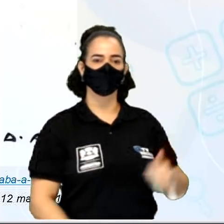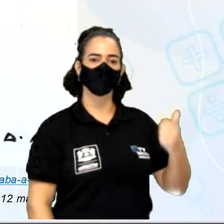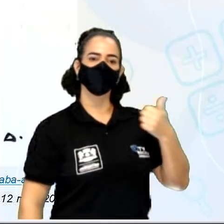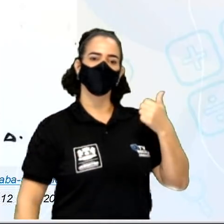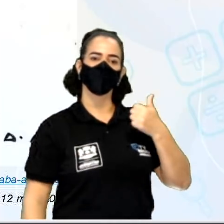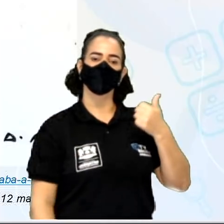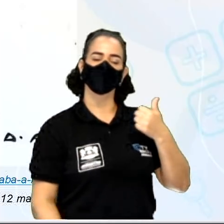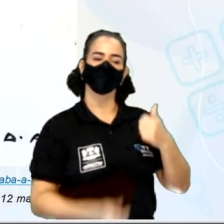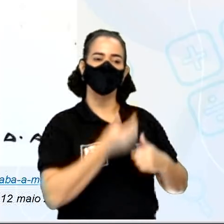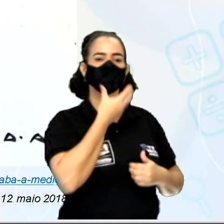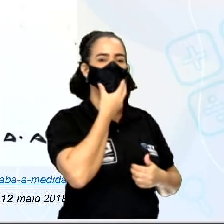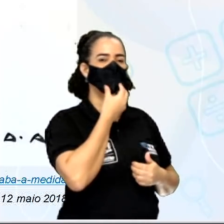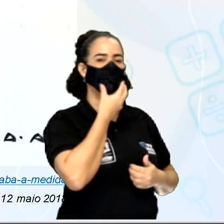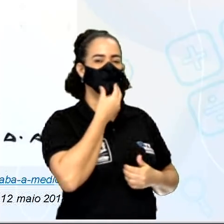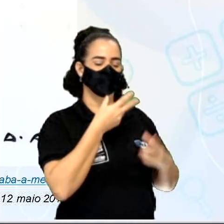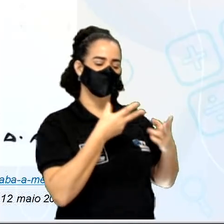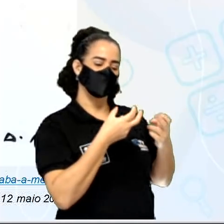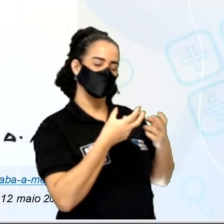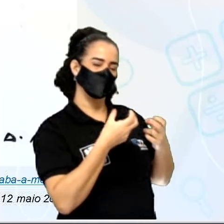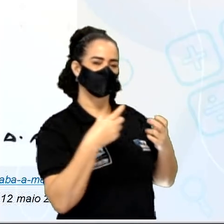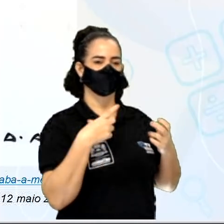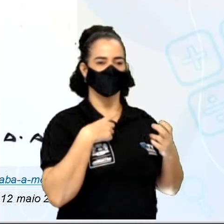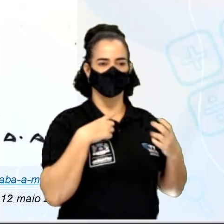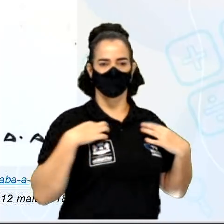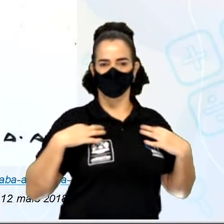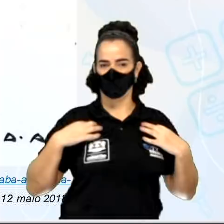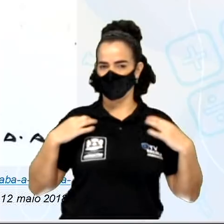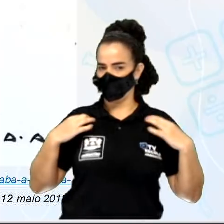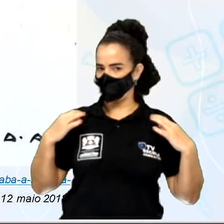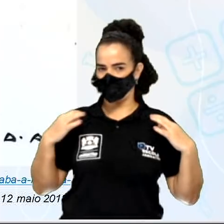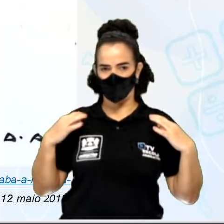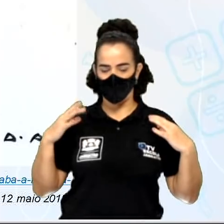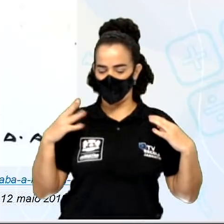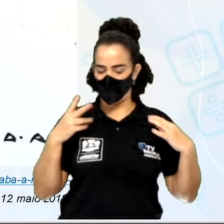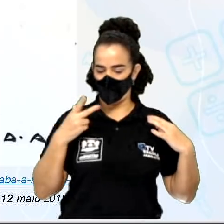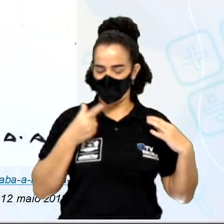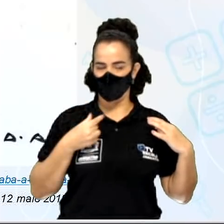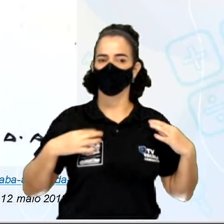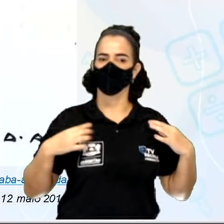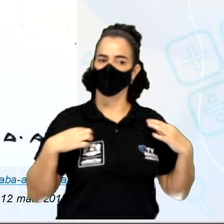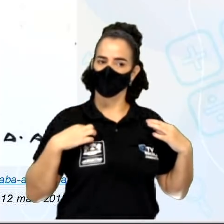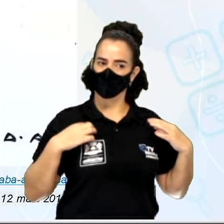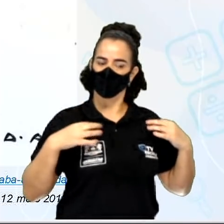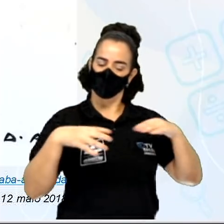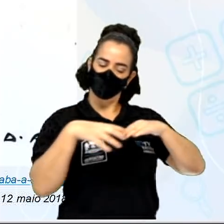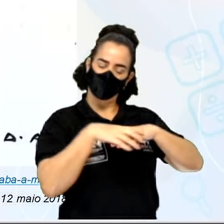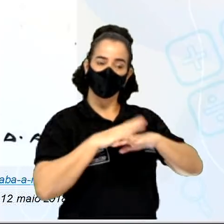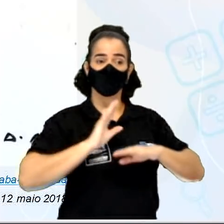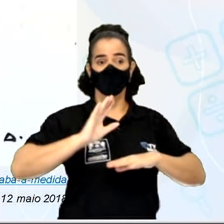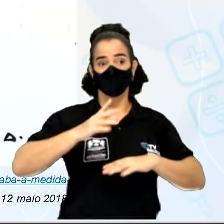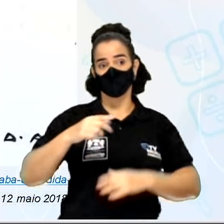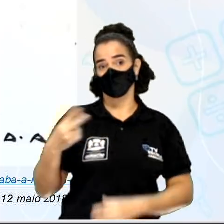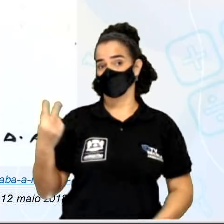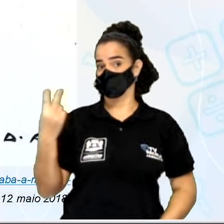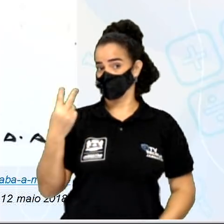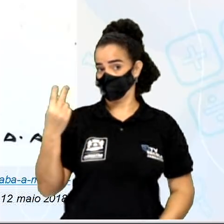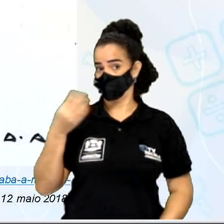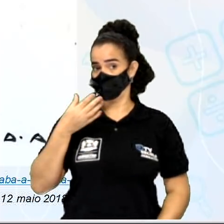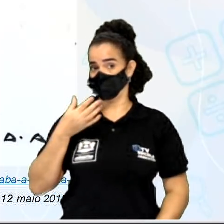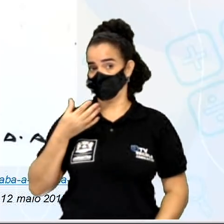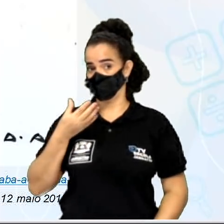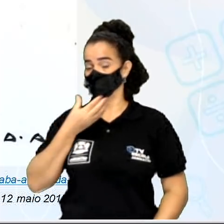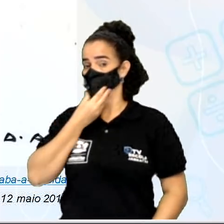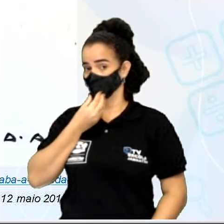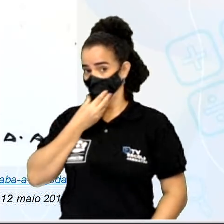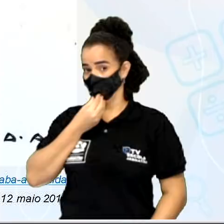bem vestido, né? Ele tem sapatos, ele tem bermuda, ele tem uma camiseta. Já o segundo menino, você vê